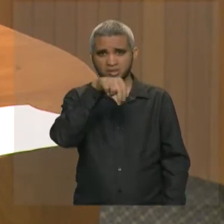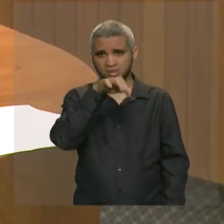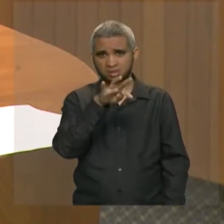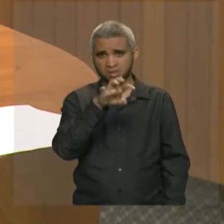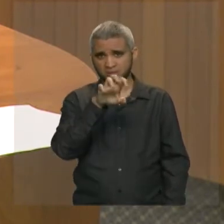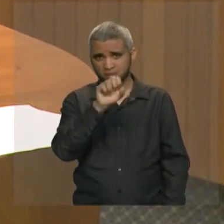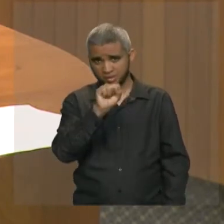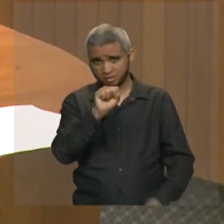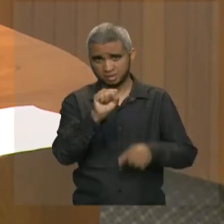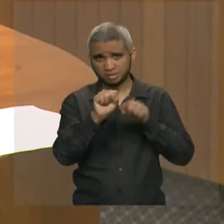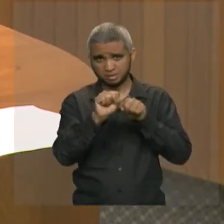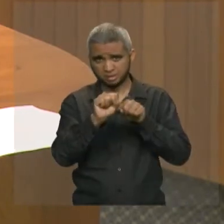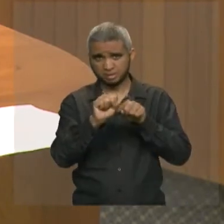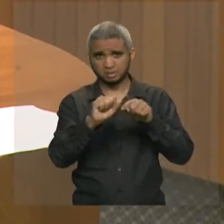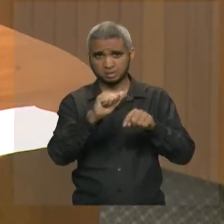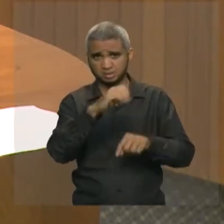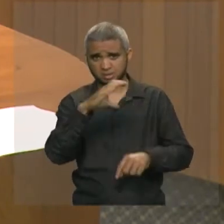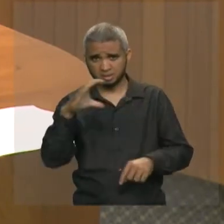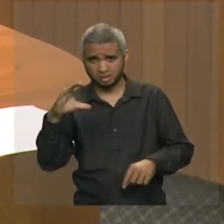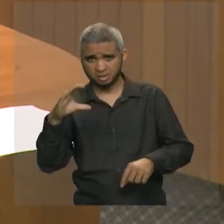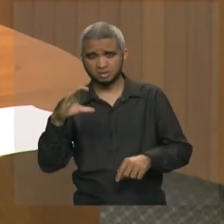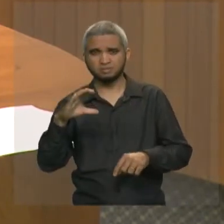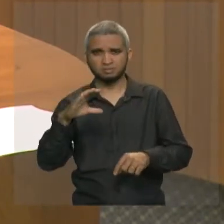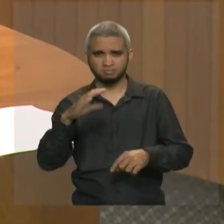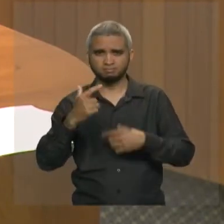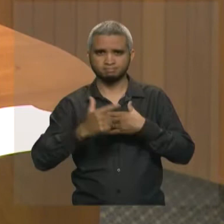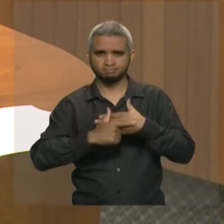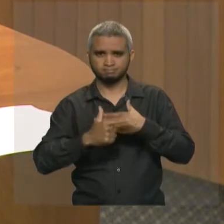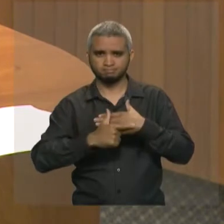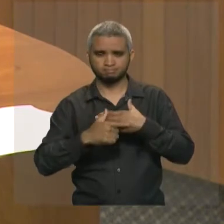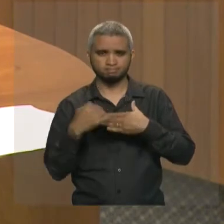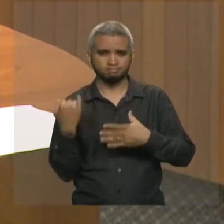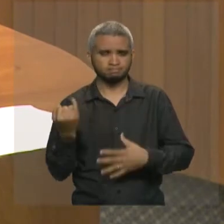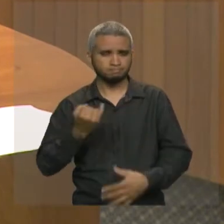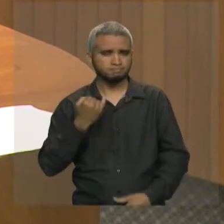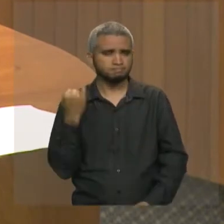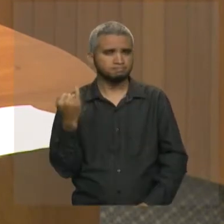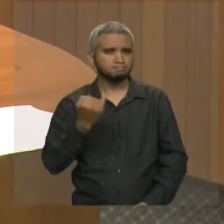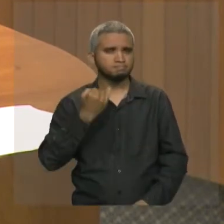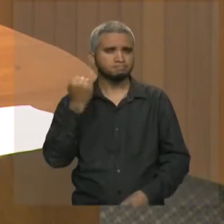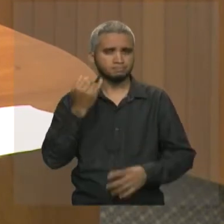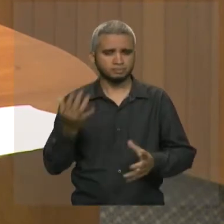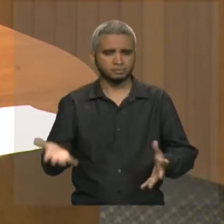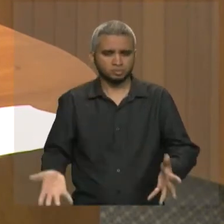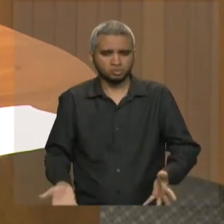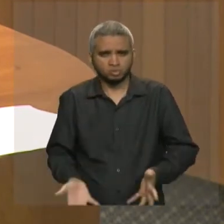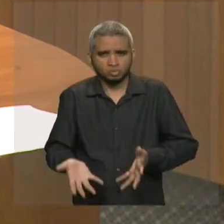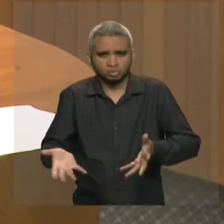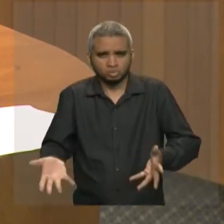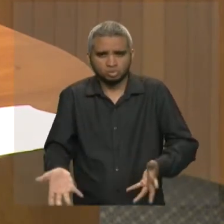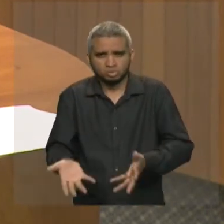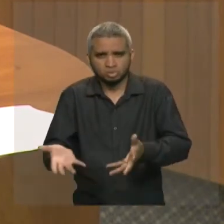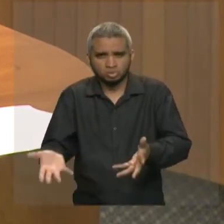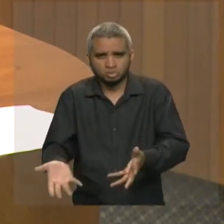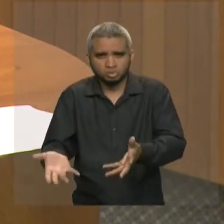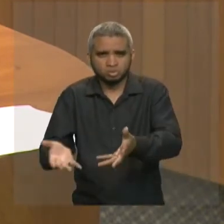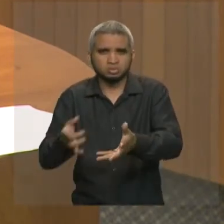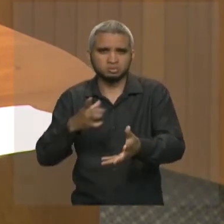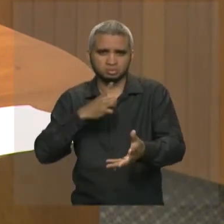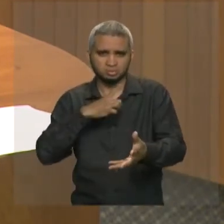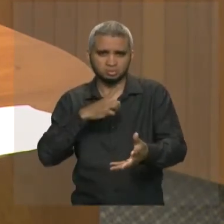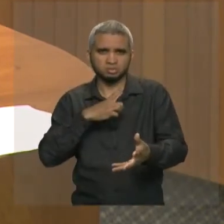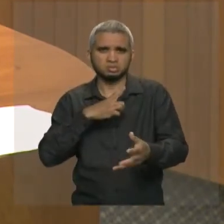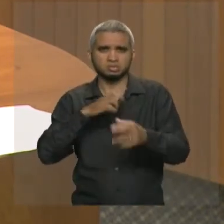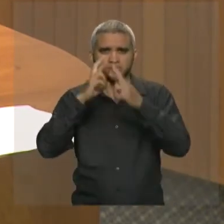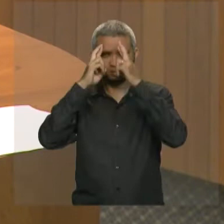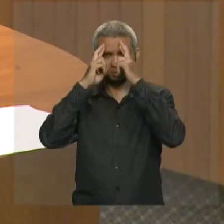e cidadãs açailandenses que terão um ambiente de estudo organizado, disciplinado e